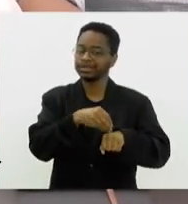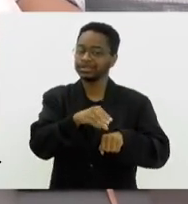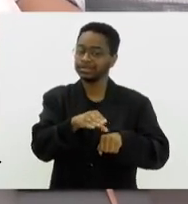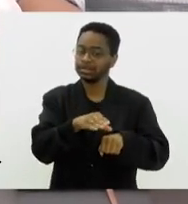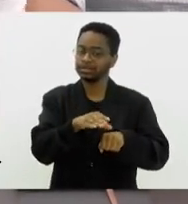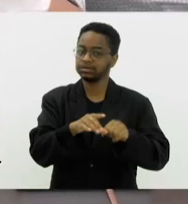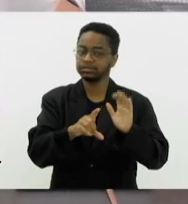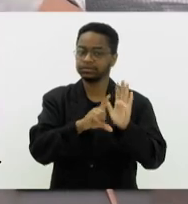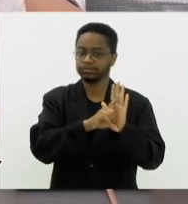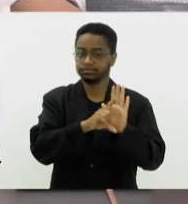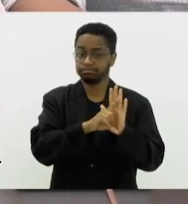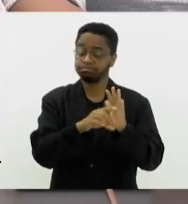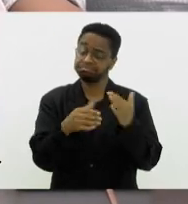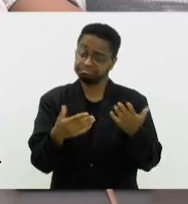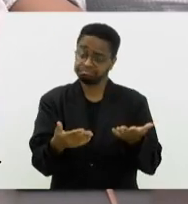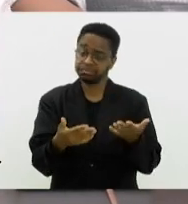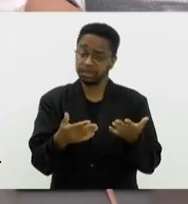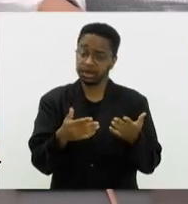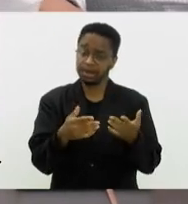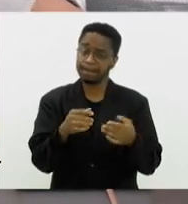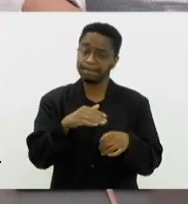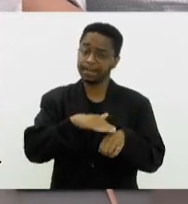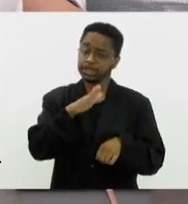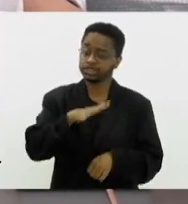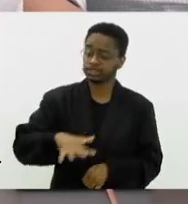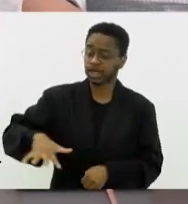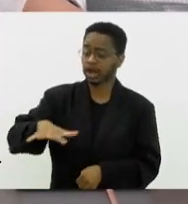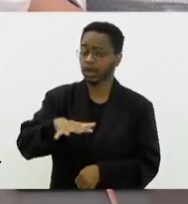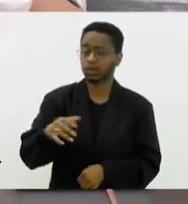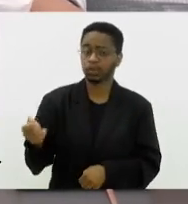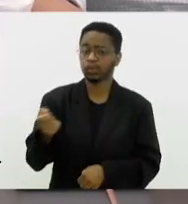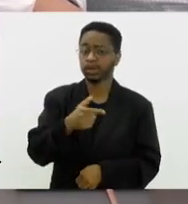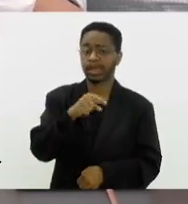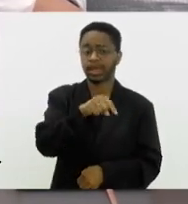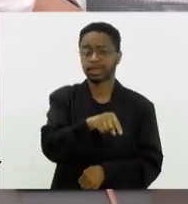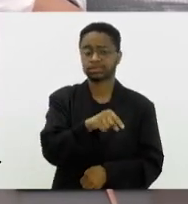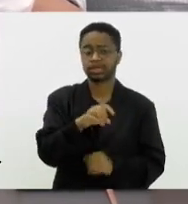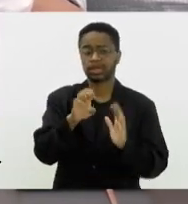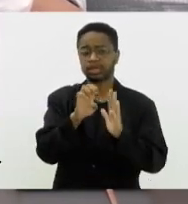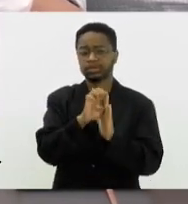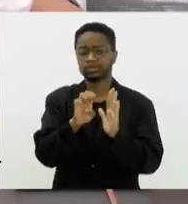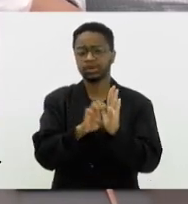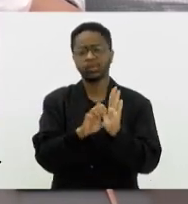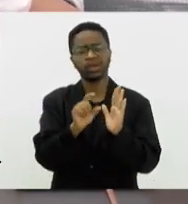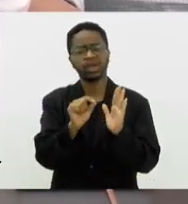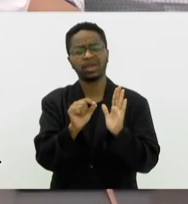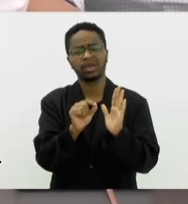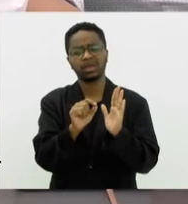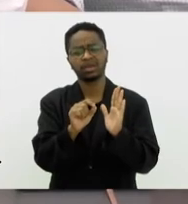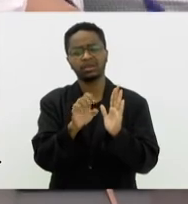indicação legislativa, e é muito mais amplo do que esse, porque é o Estatuto, como é que é?